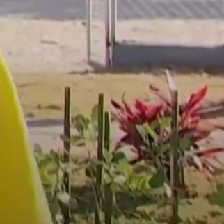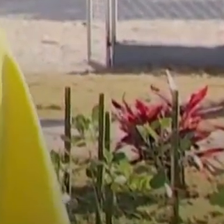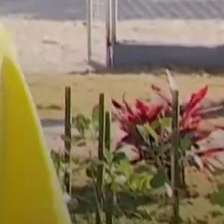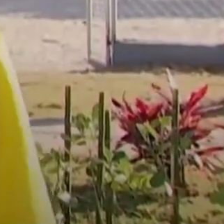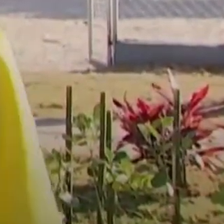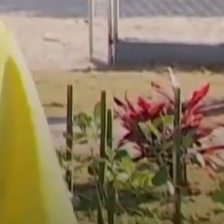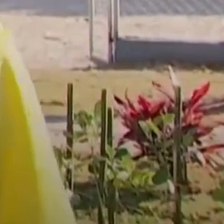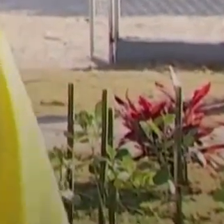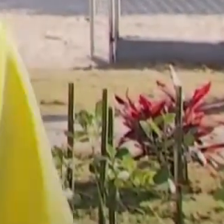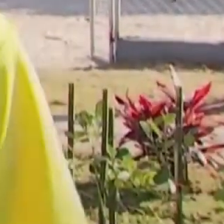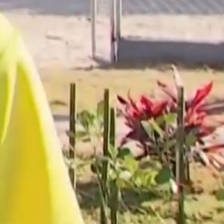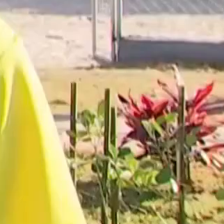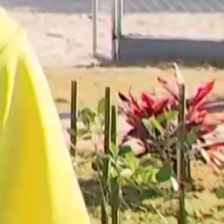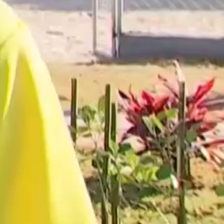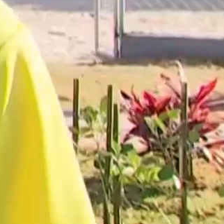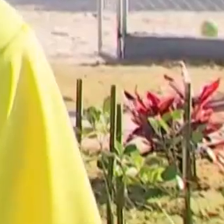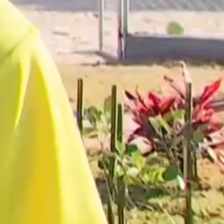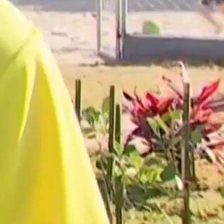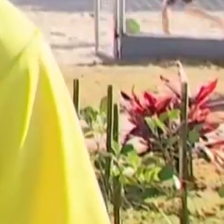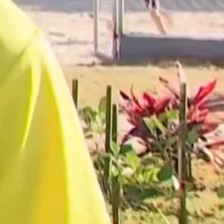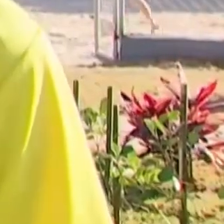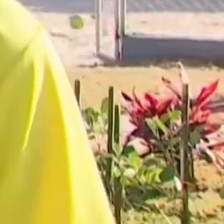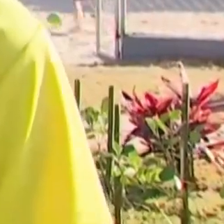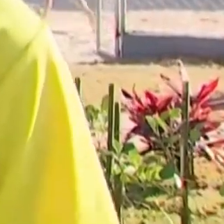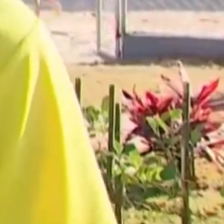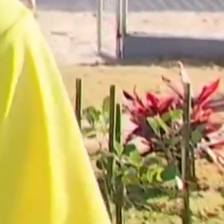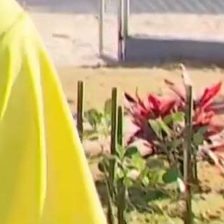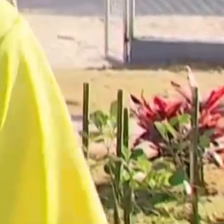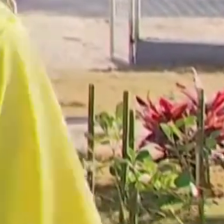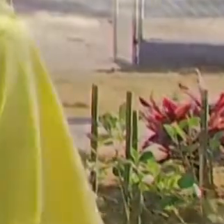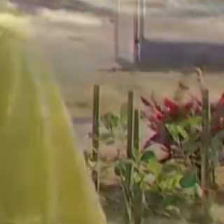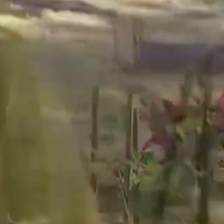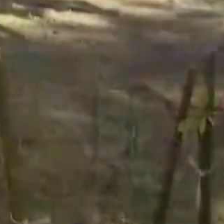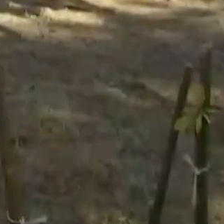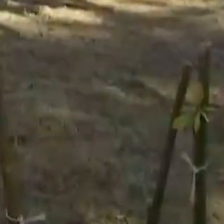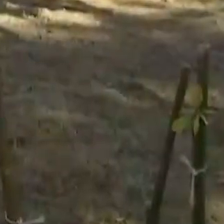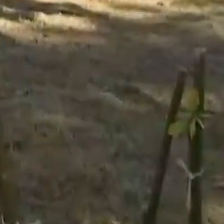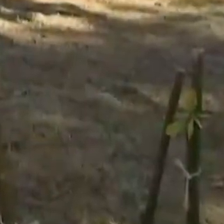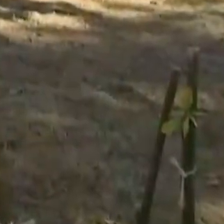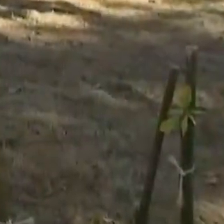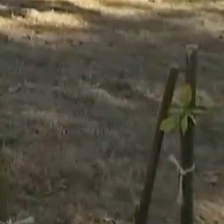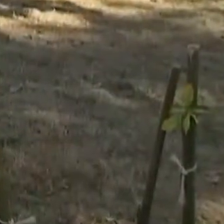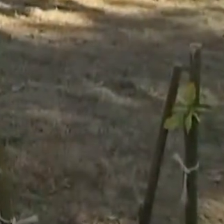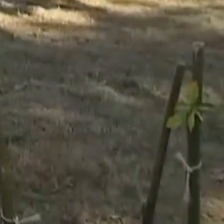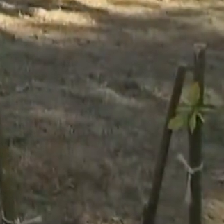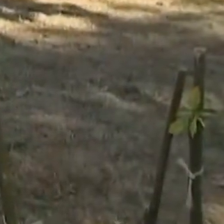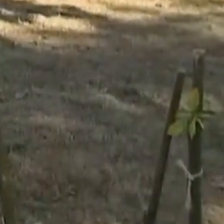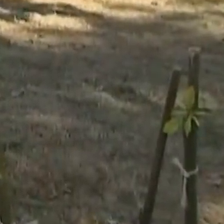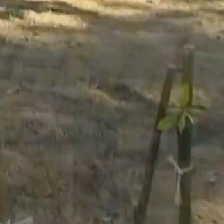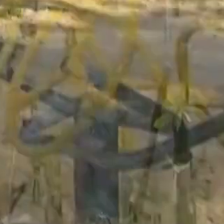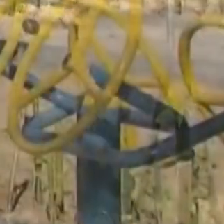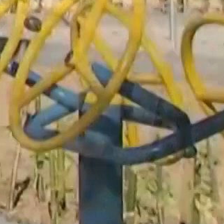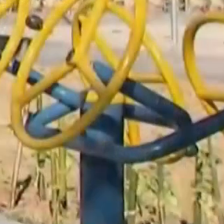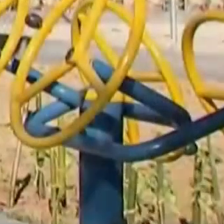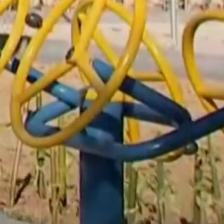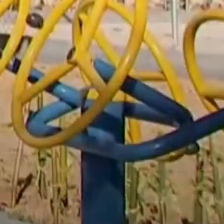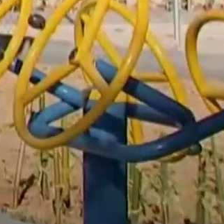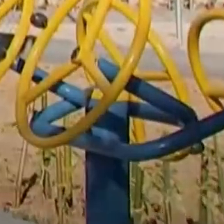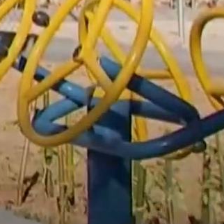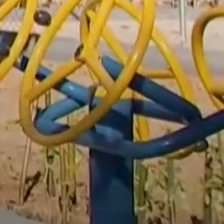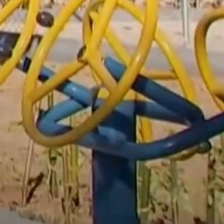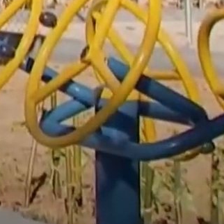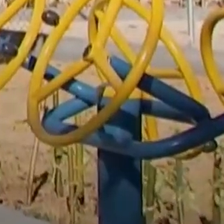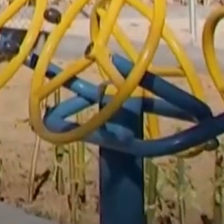exercitar. Tem um parquinho também, né? Valeu a pena. Valeu. O seu Amarildo agora não sai daqui.